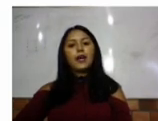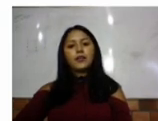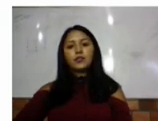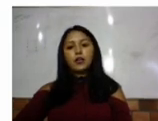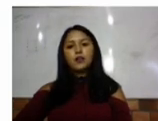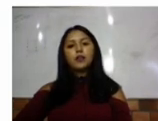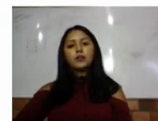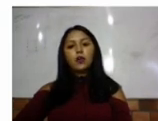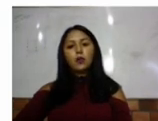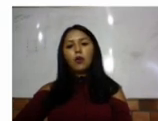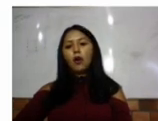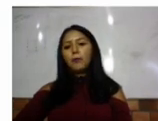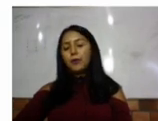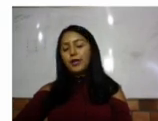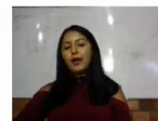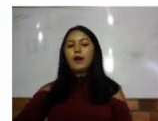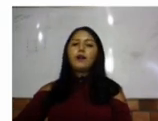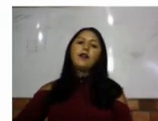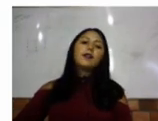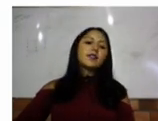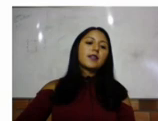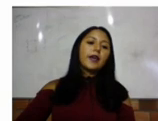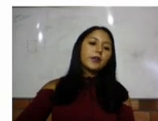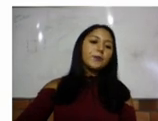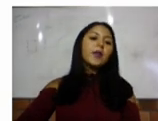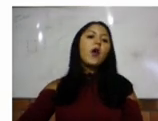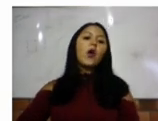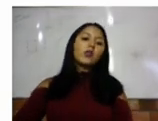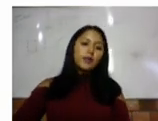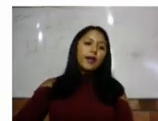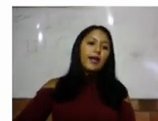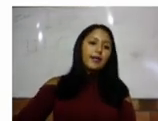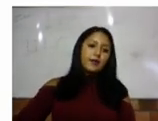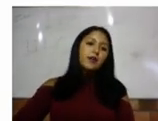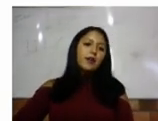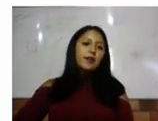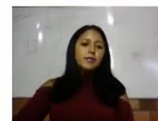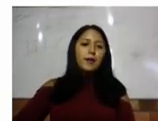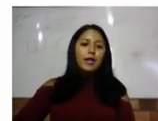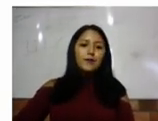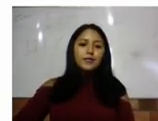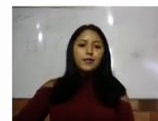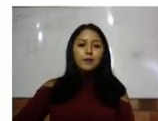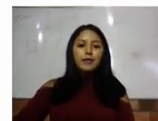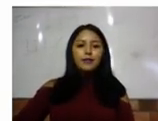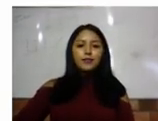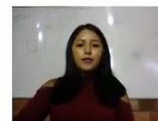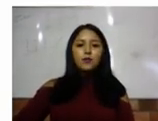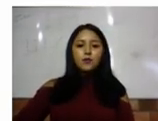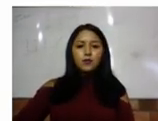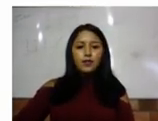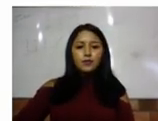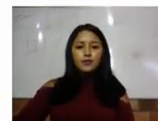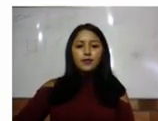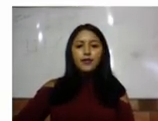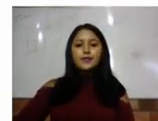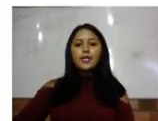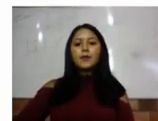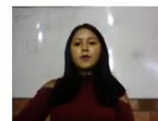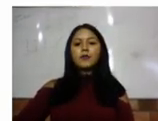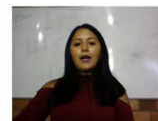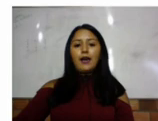feminino eu uso muchacha troco ó pura certo outra regra mas palavras terminadas em